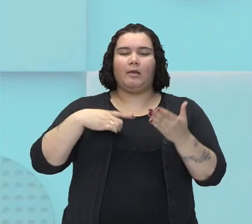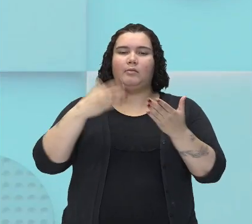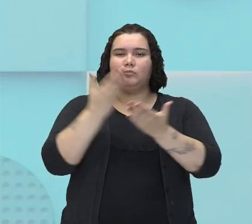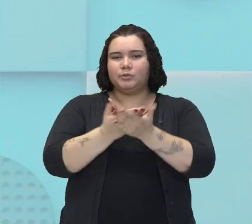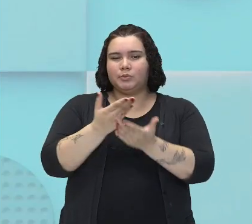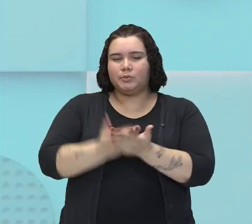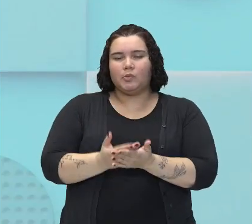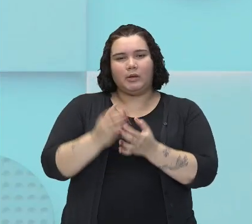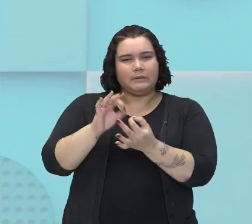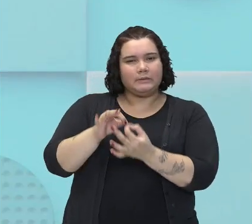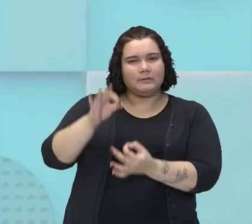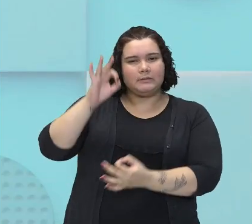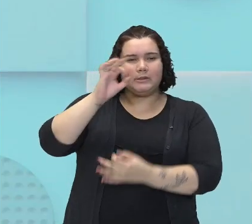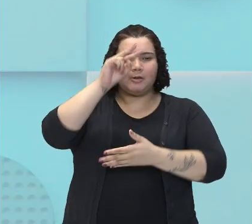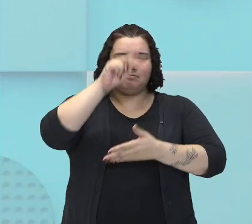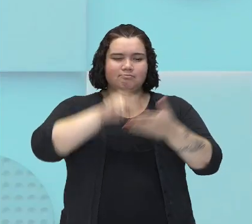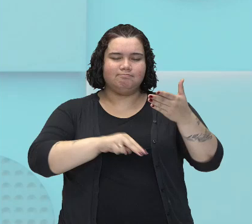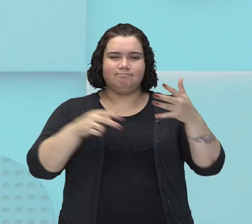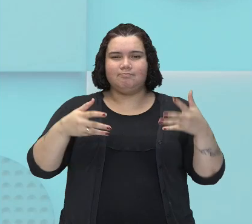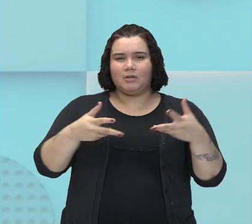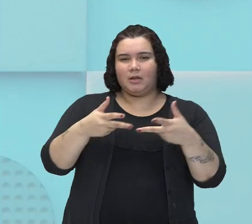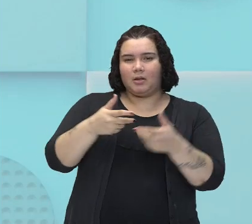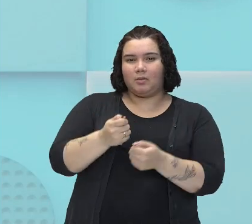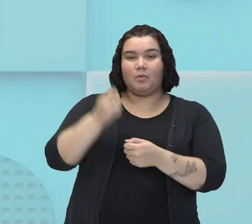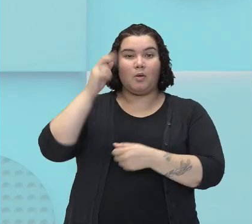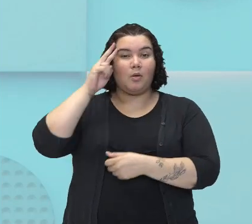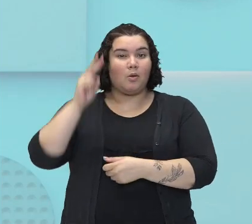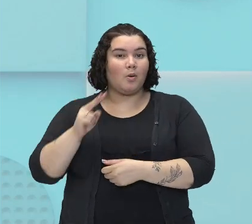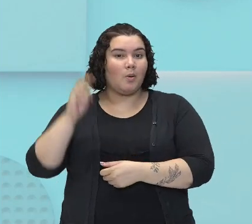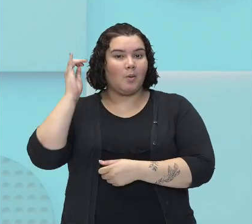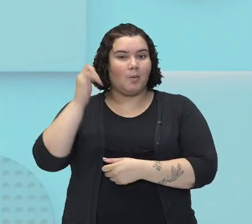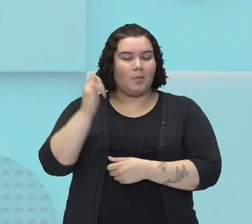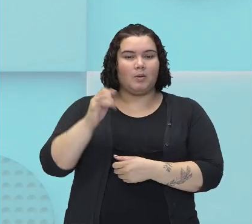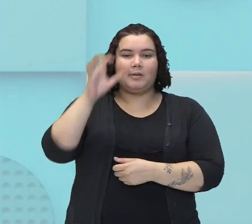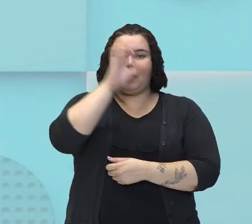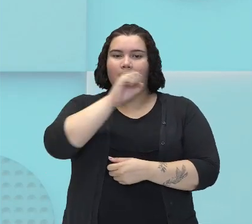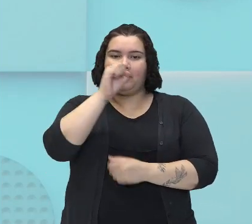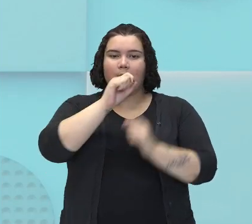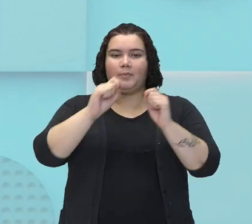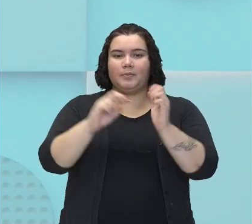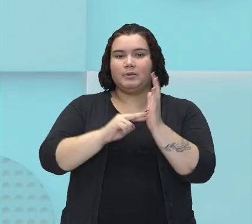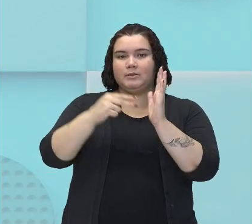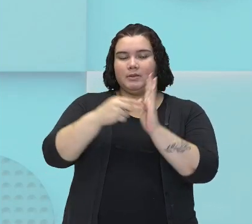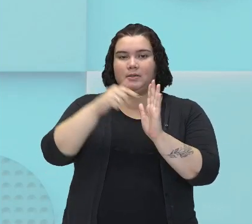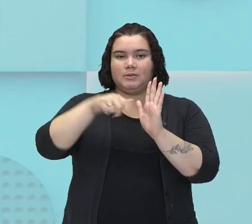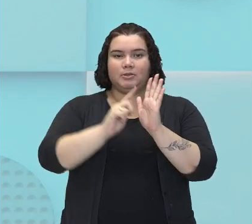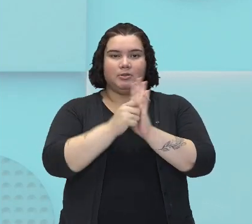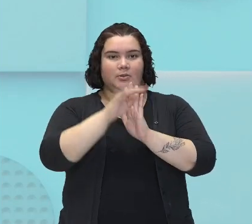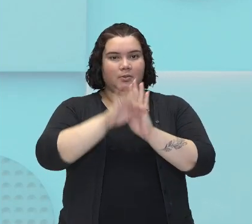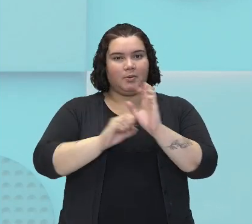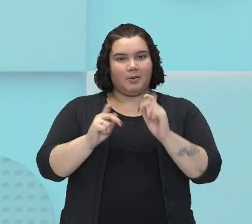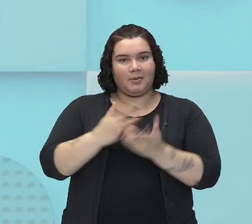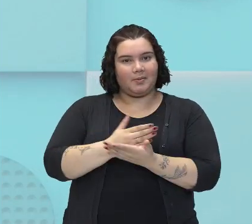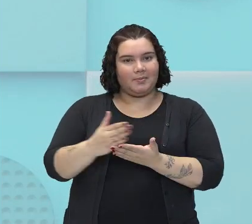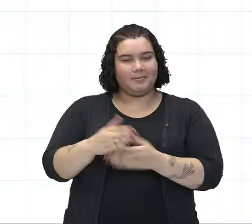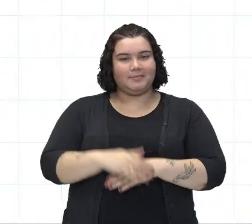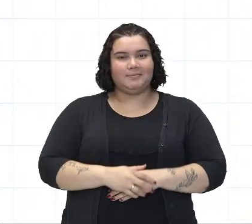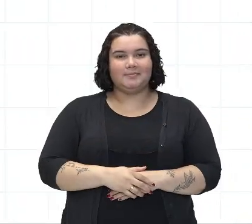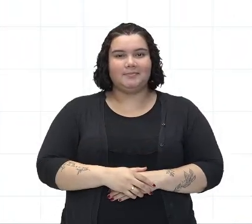aqui. A gente vai fazer uma leitura bem gostosa de um conto bem legal, aprender um pouquinho também sobre esse gênero. Então, vem comigo para a nossa